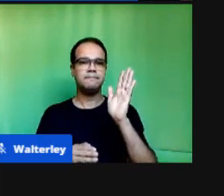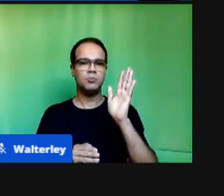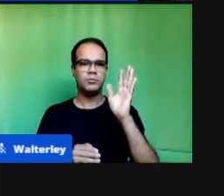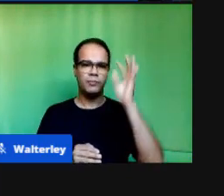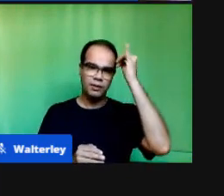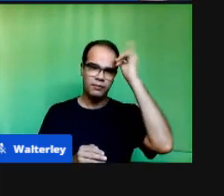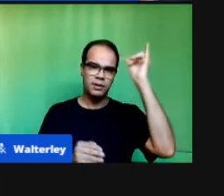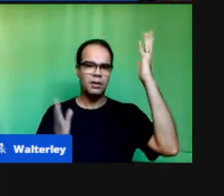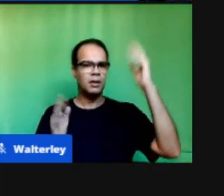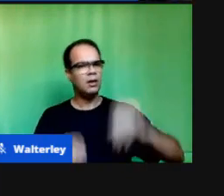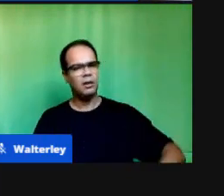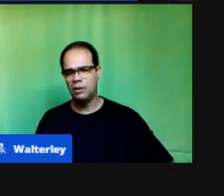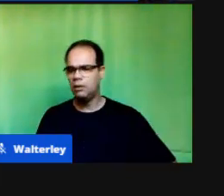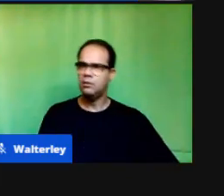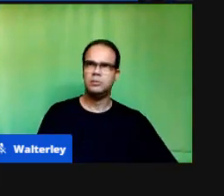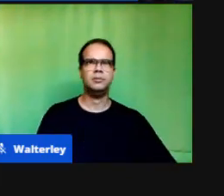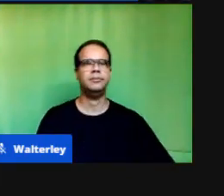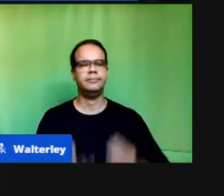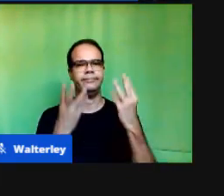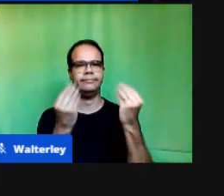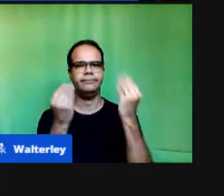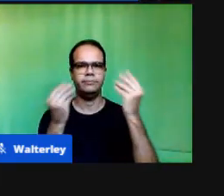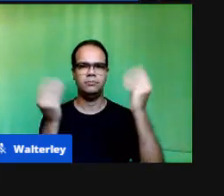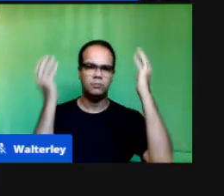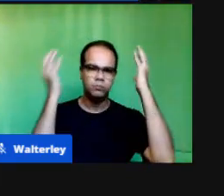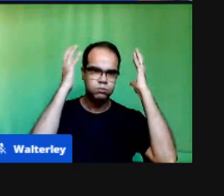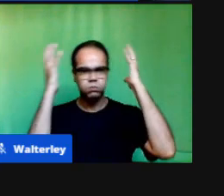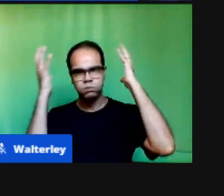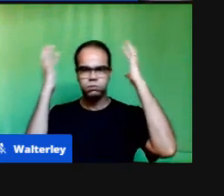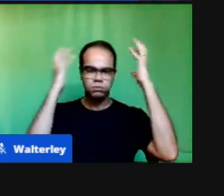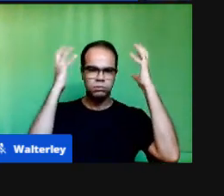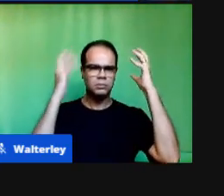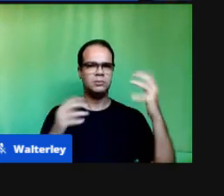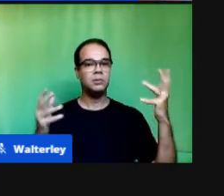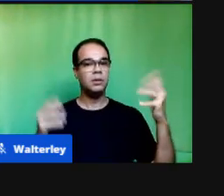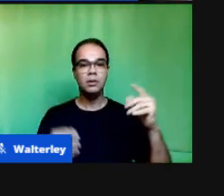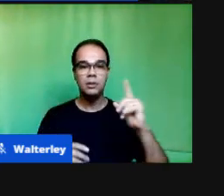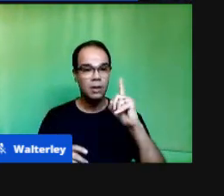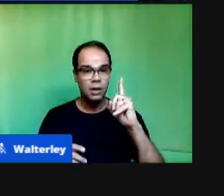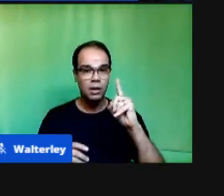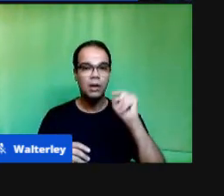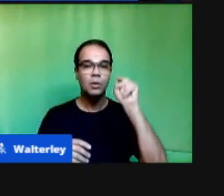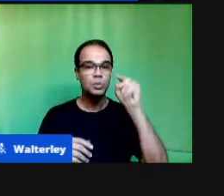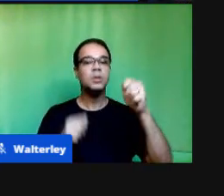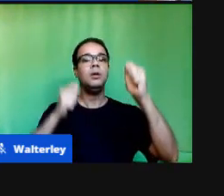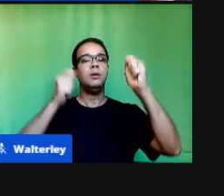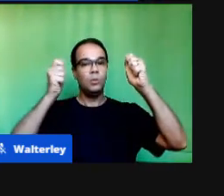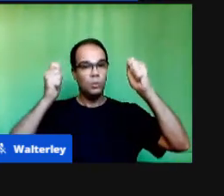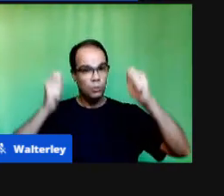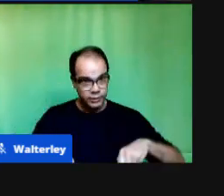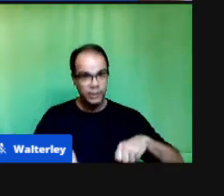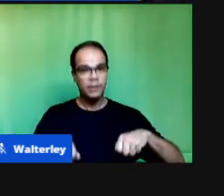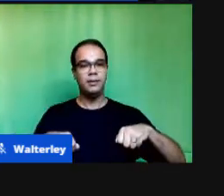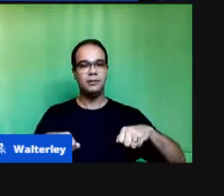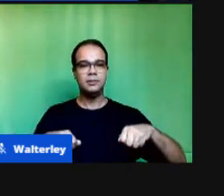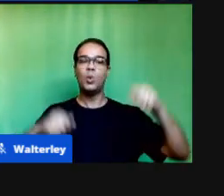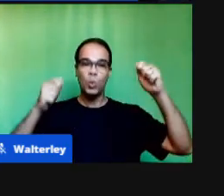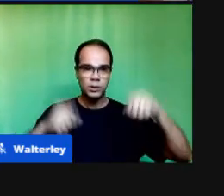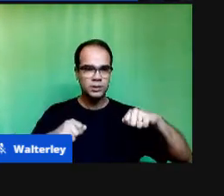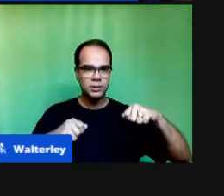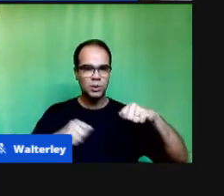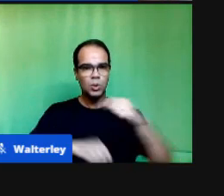É muita coisa para fazer, eu não vou dar conta. Claro que você vai dar conta. Você precisa... Nós temos tempo para fazer